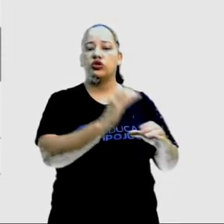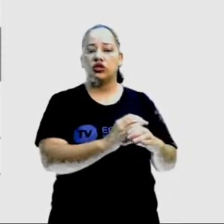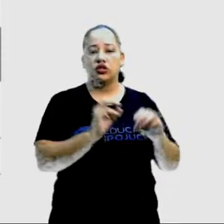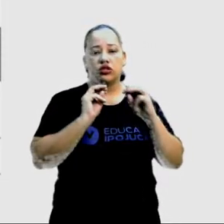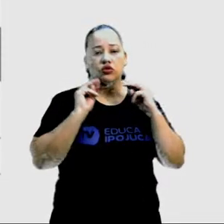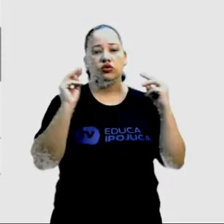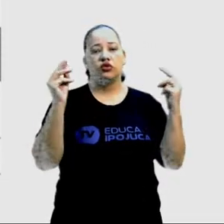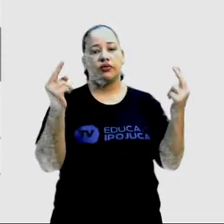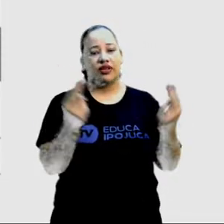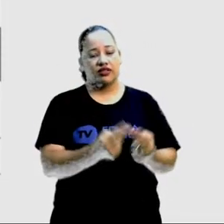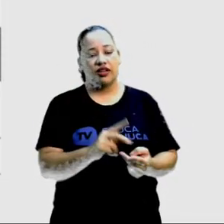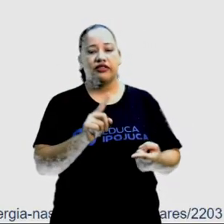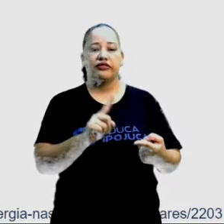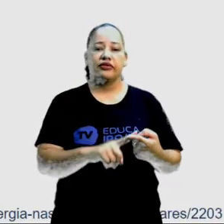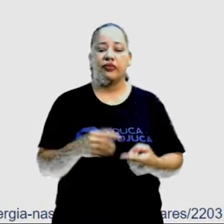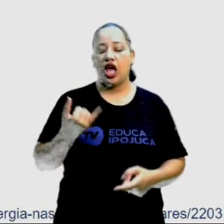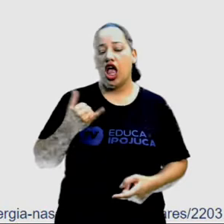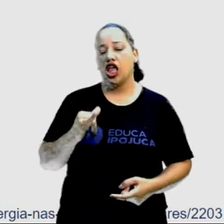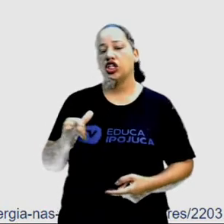energia.